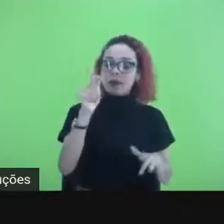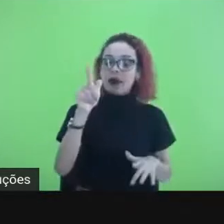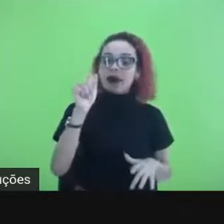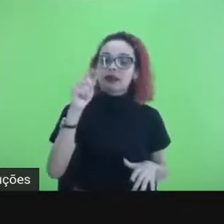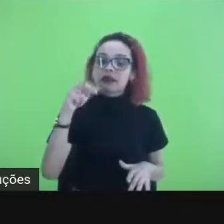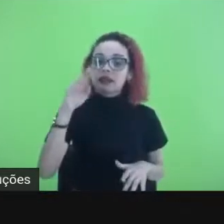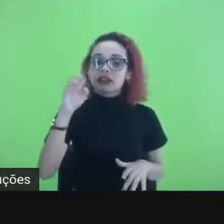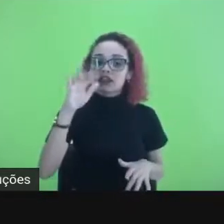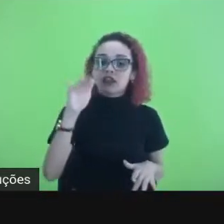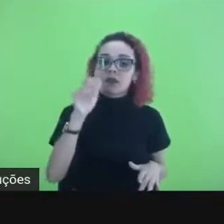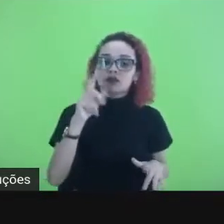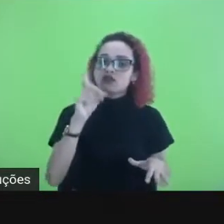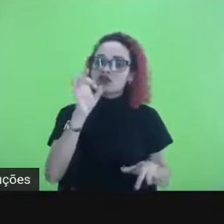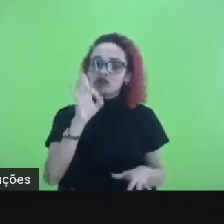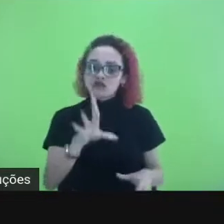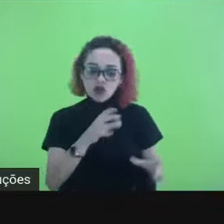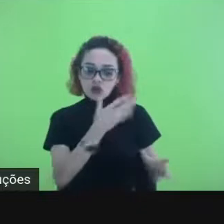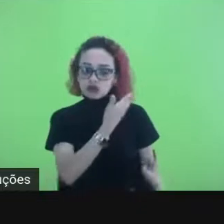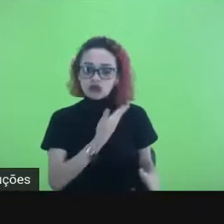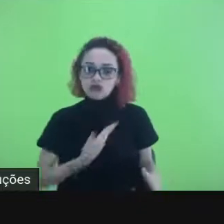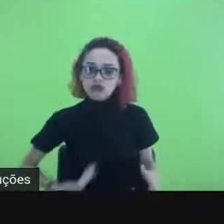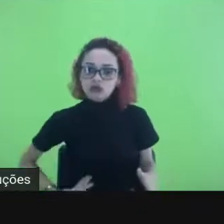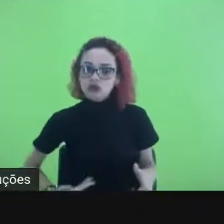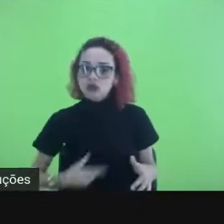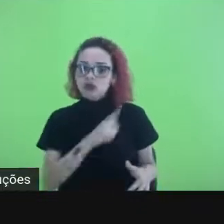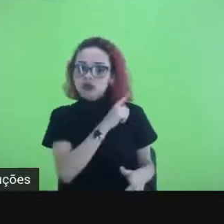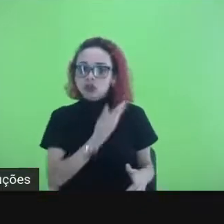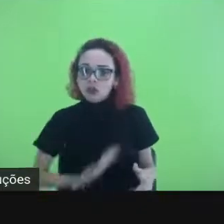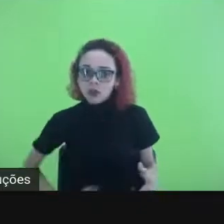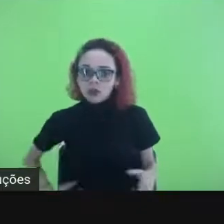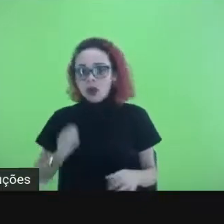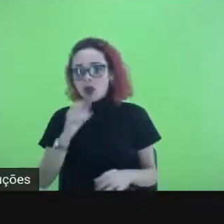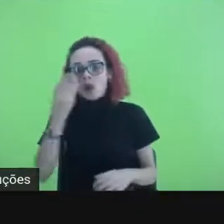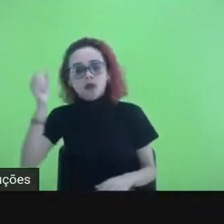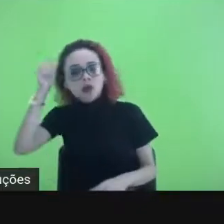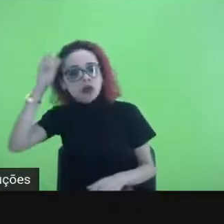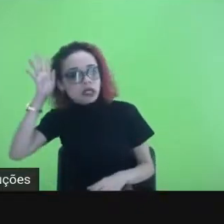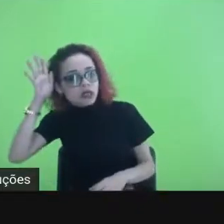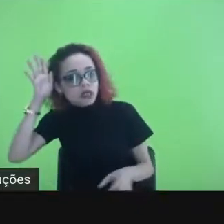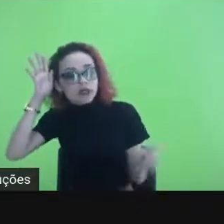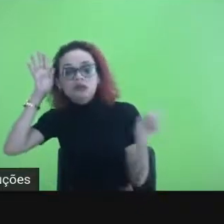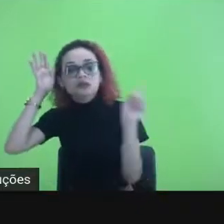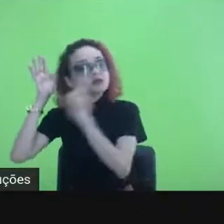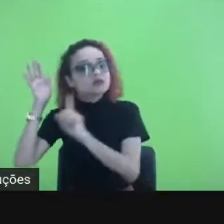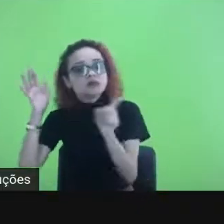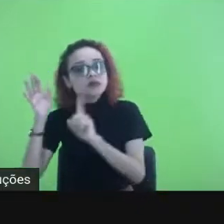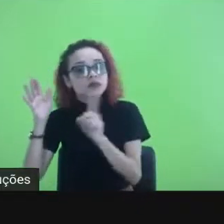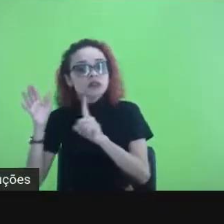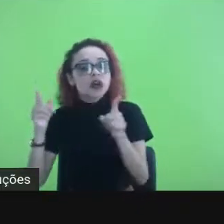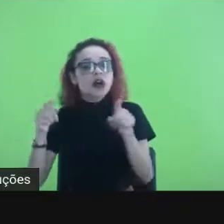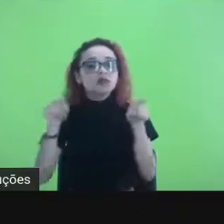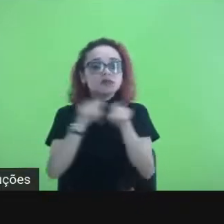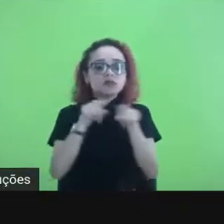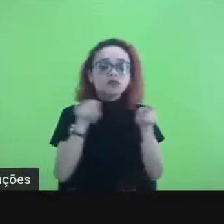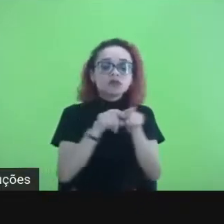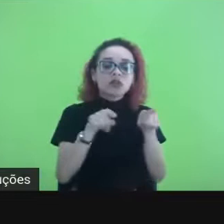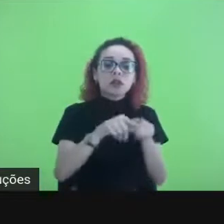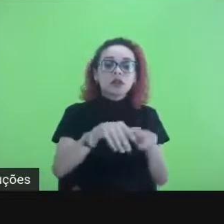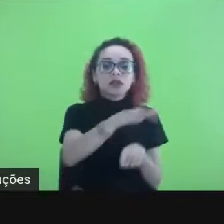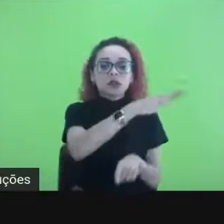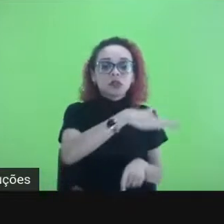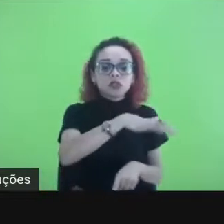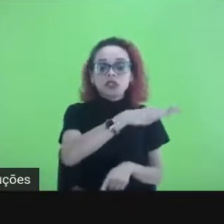pública ou só no espaço da academia, porque ele é construído todo dia também, né, dentro dos espaços que